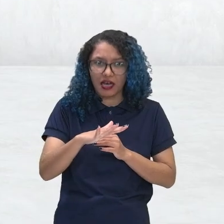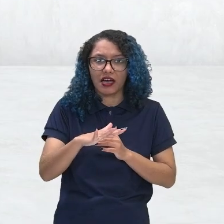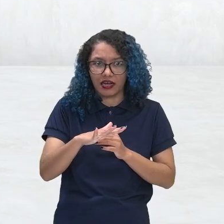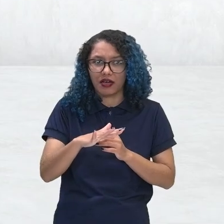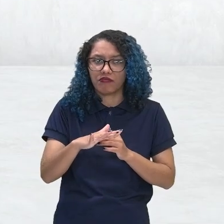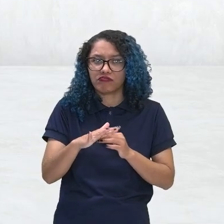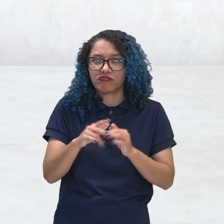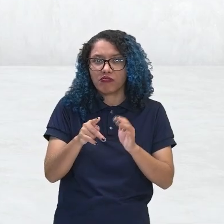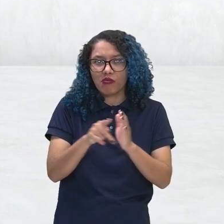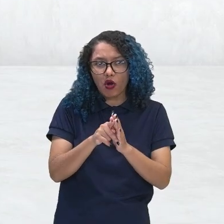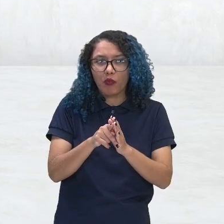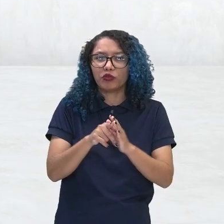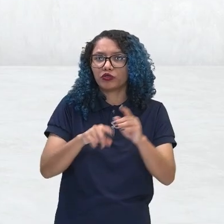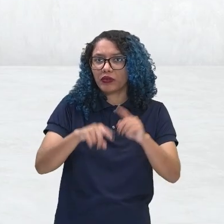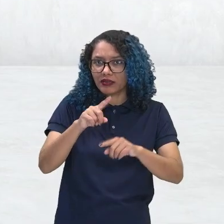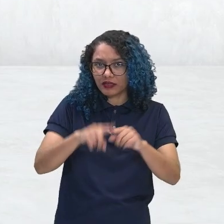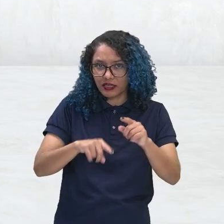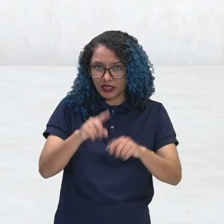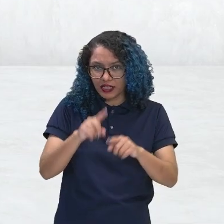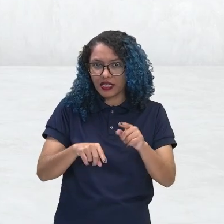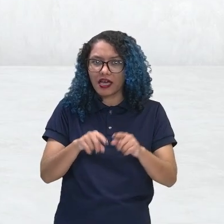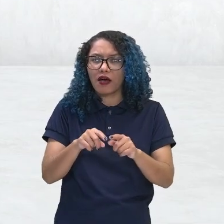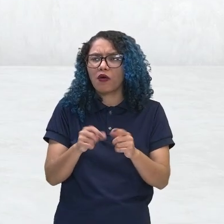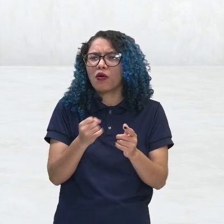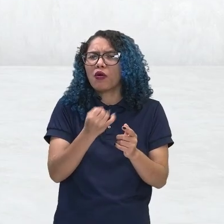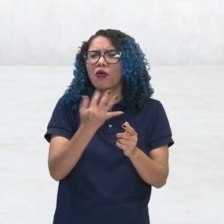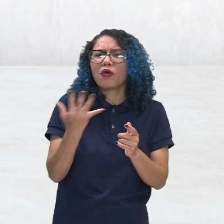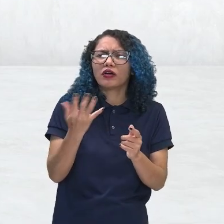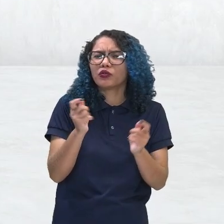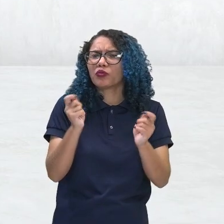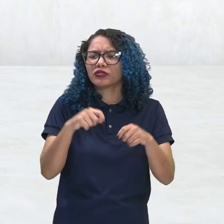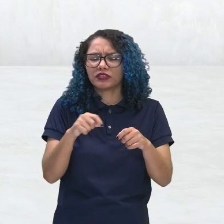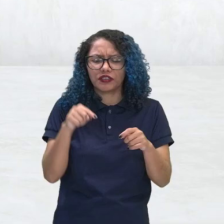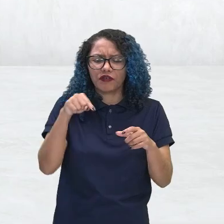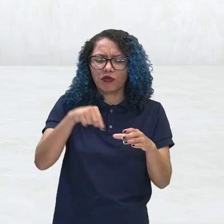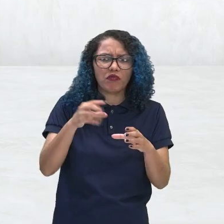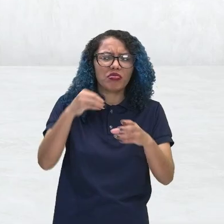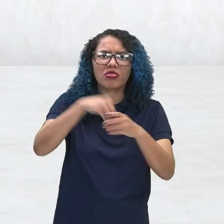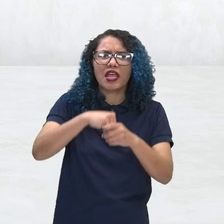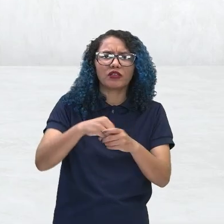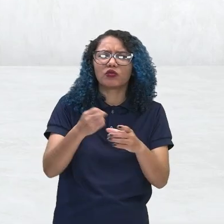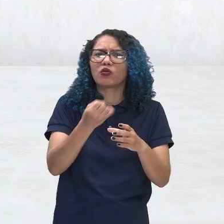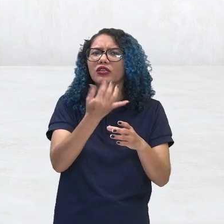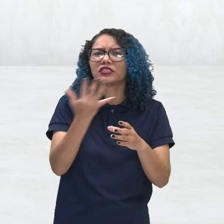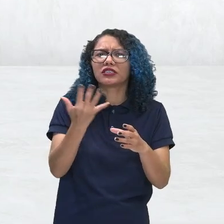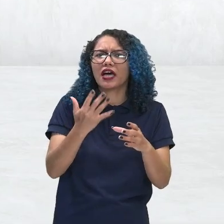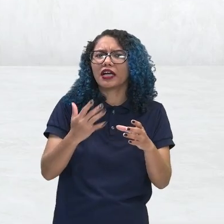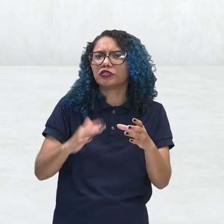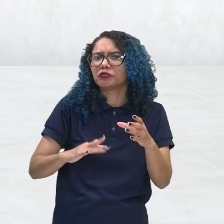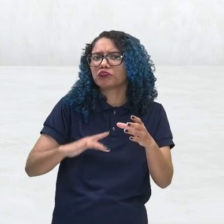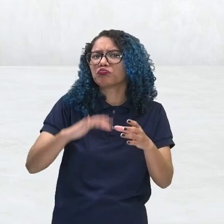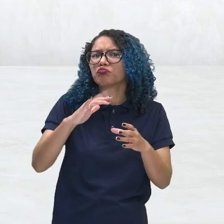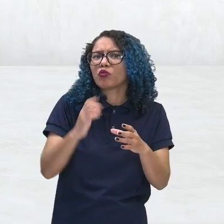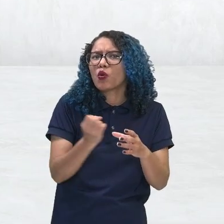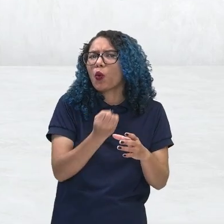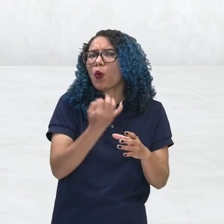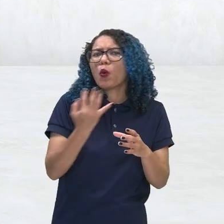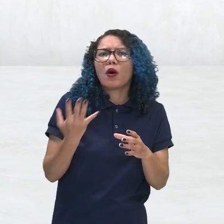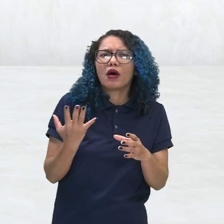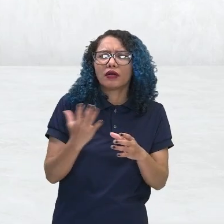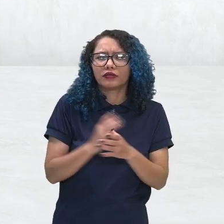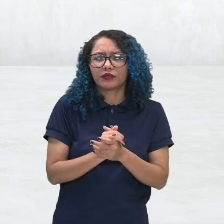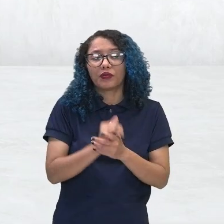ocupar. É aquilo que você olha assim e faz a pergunta, quanto será que cabe aqui dentro, certo? Pense nisso, então, como a quantidade